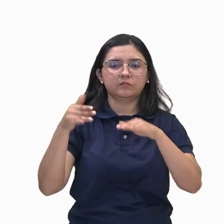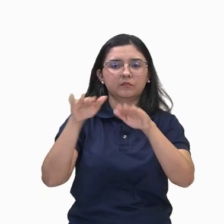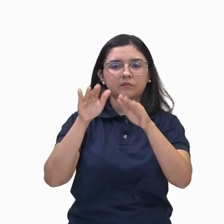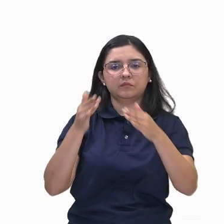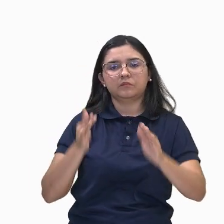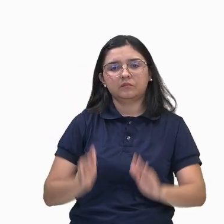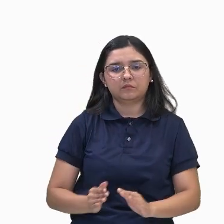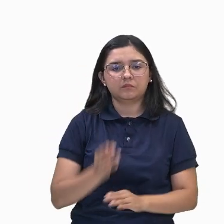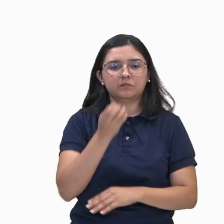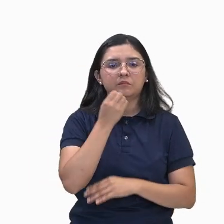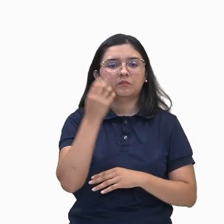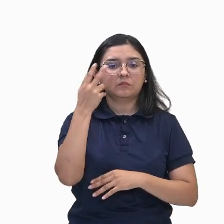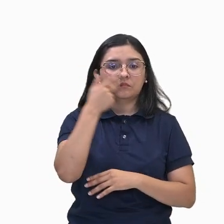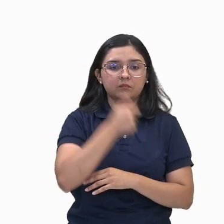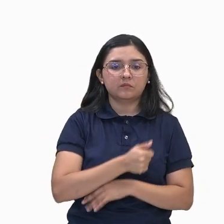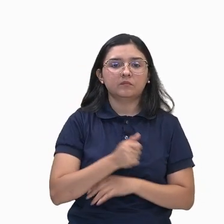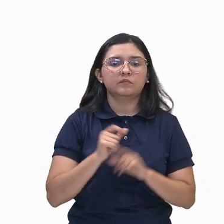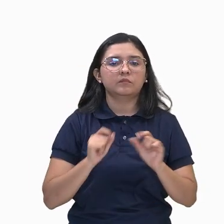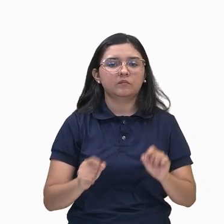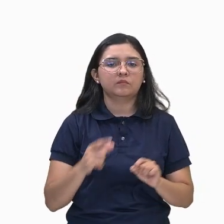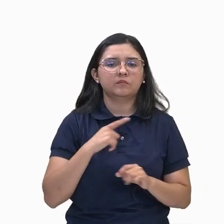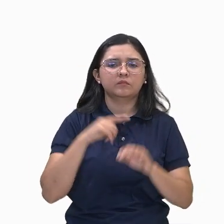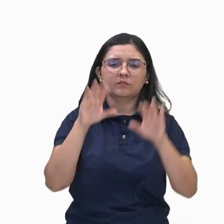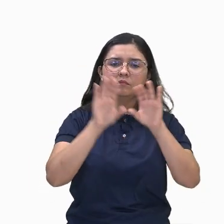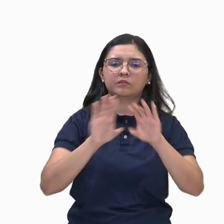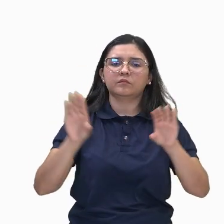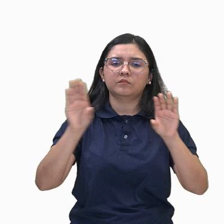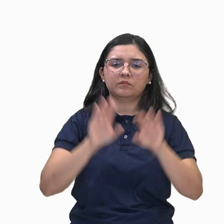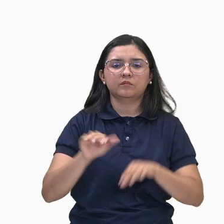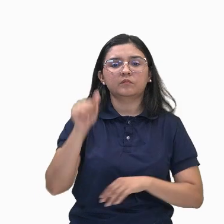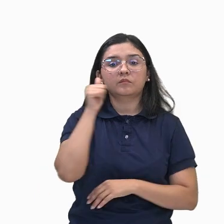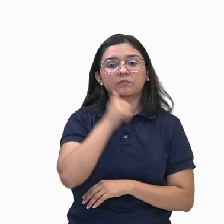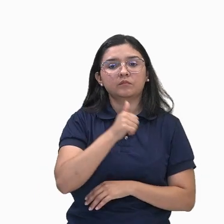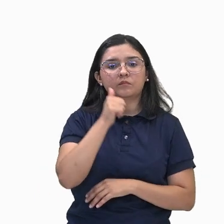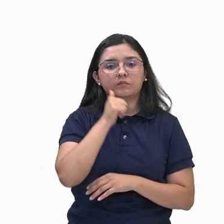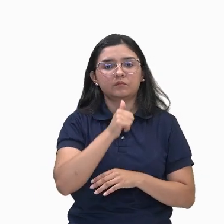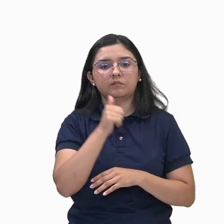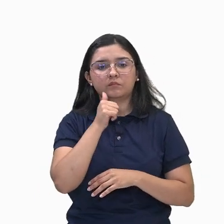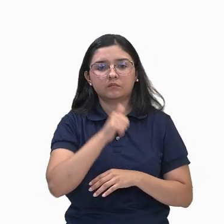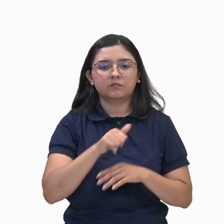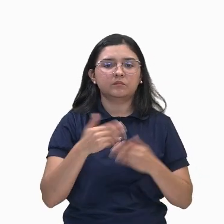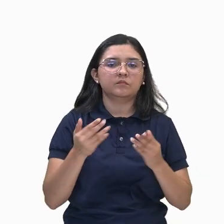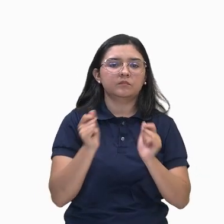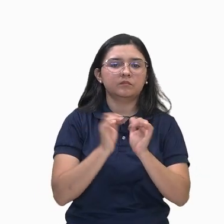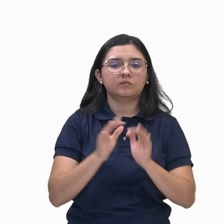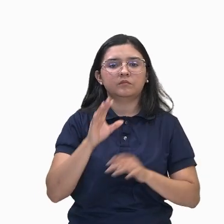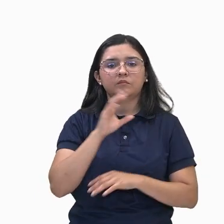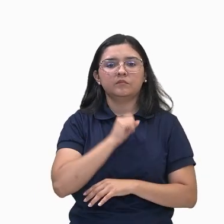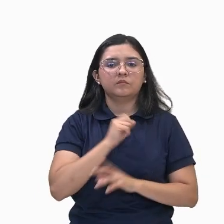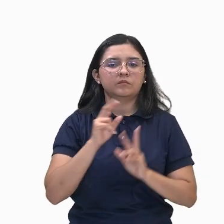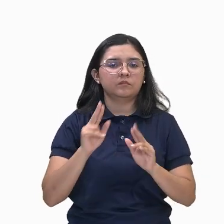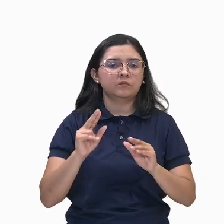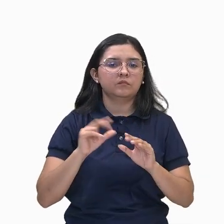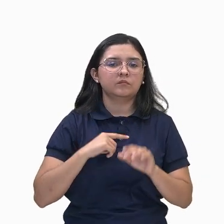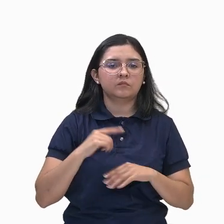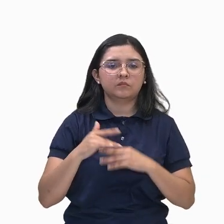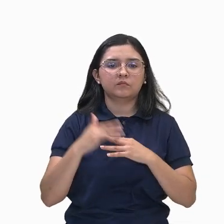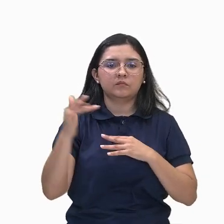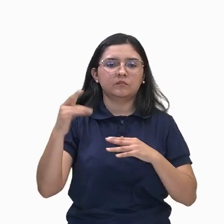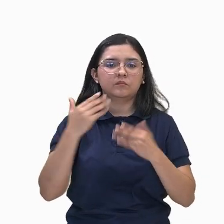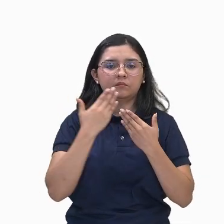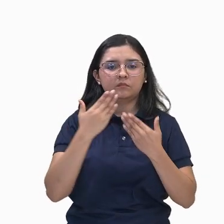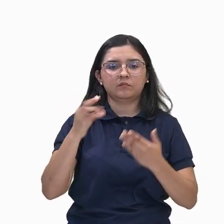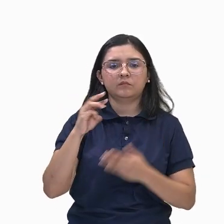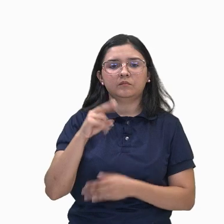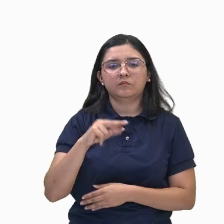bálsamos vapora. Ah, não fez o céu, gentil pastora, para a glória do amor igual tesouro. Graças, Marília